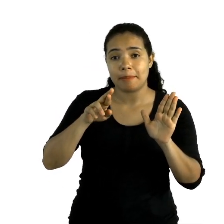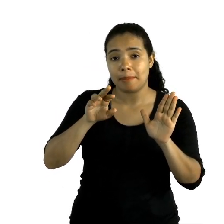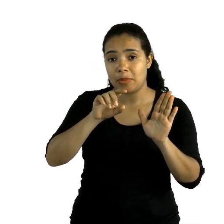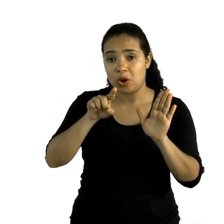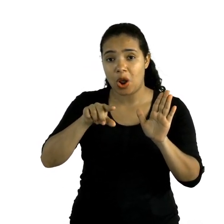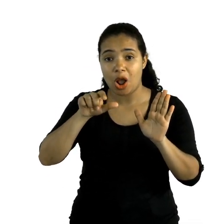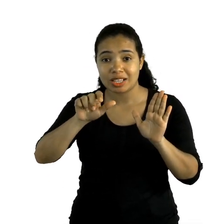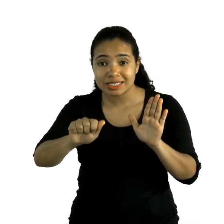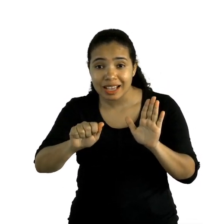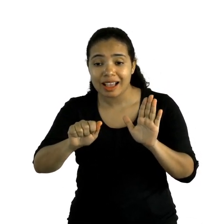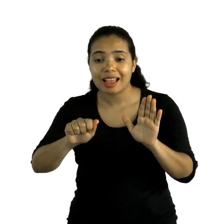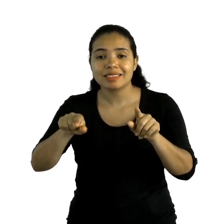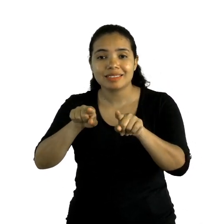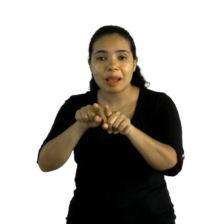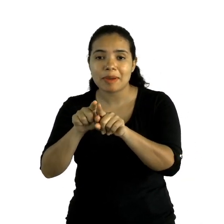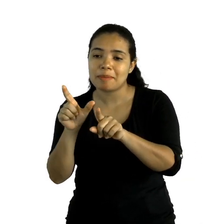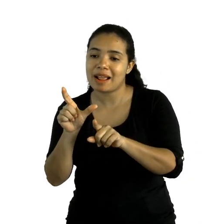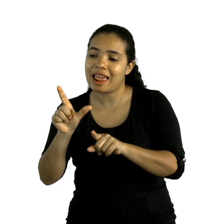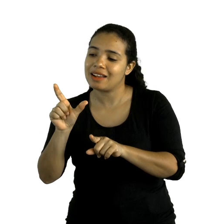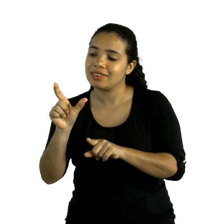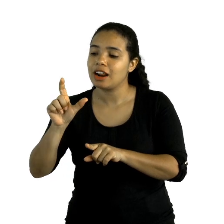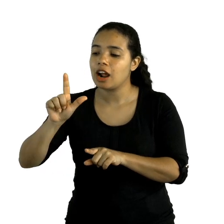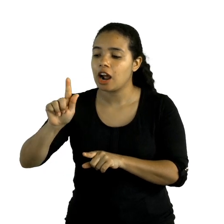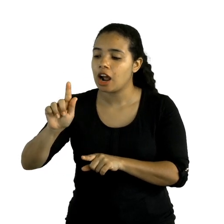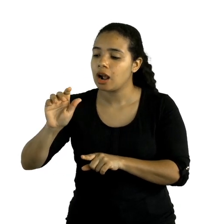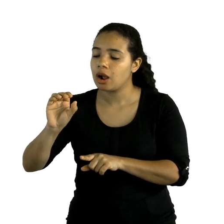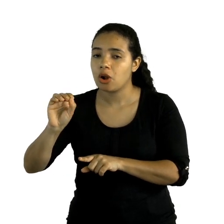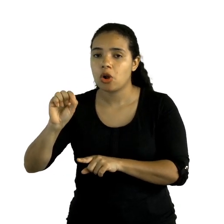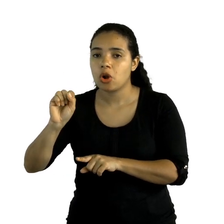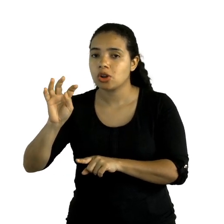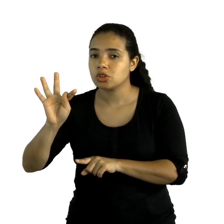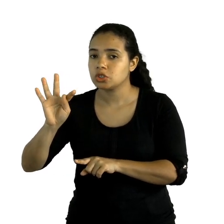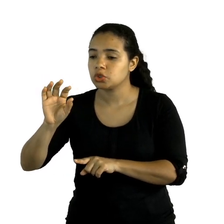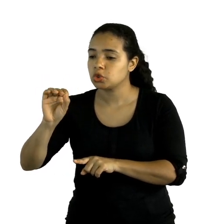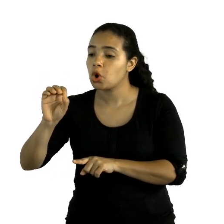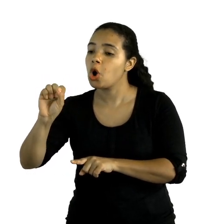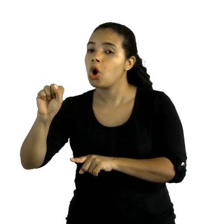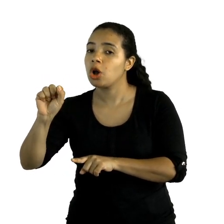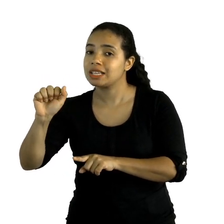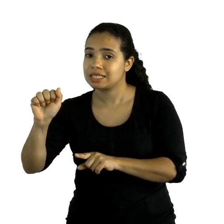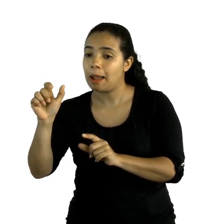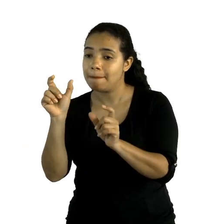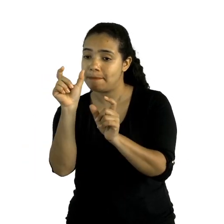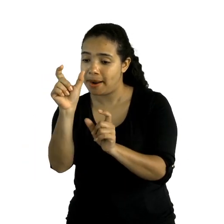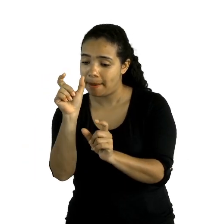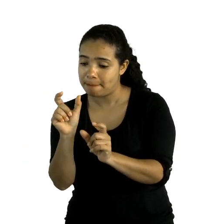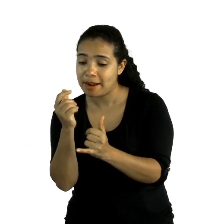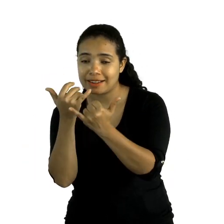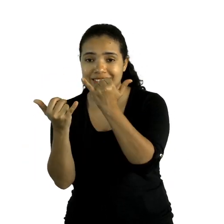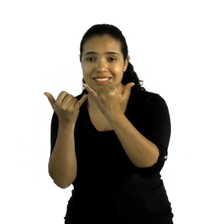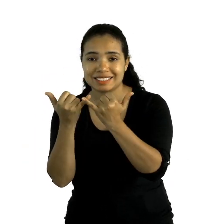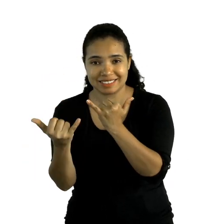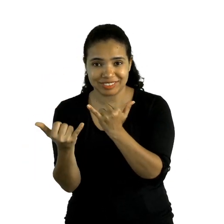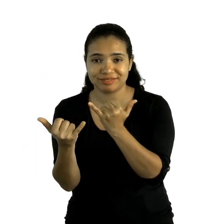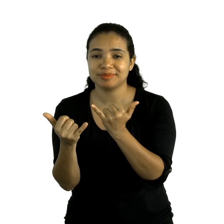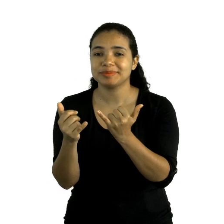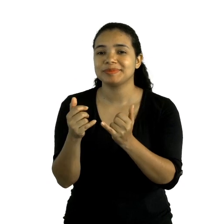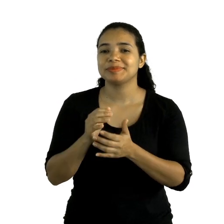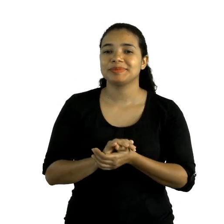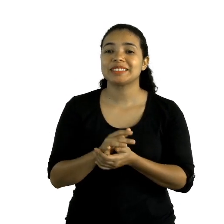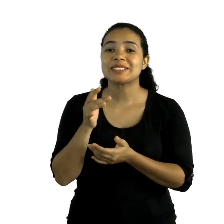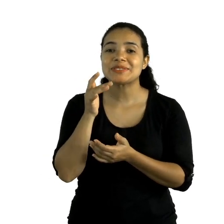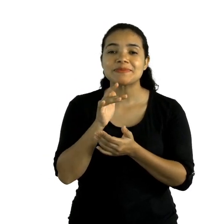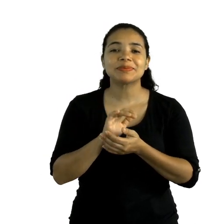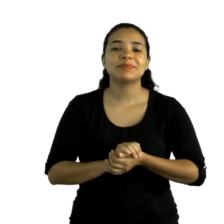e gostosa. O título do poema, ele mostra ao autor, o autor